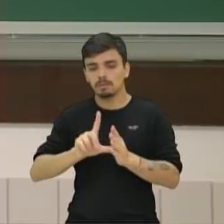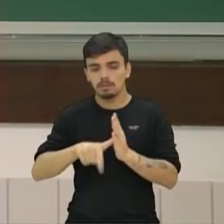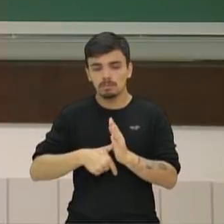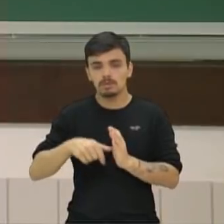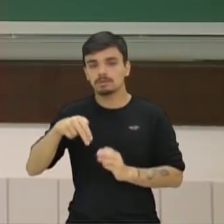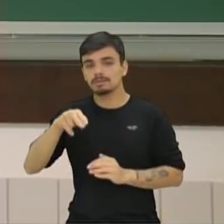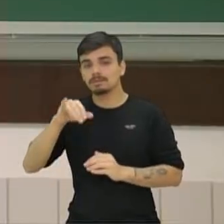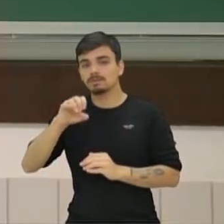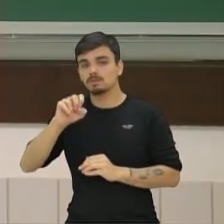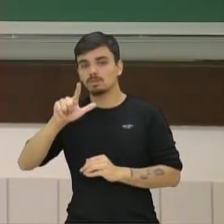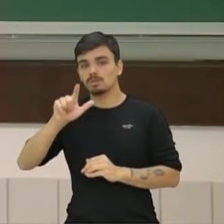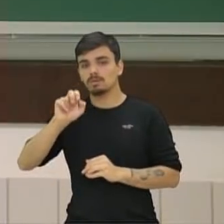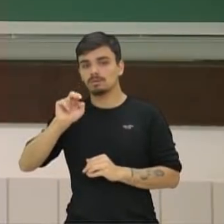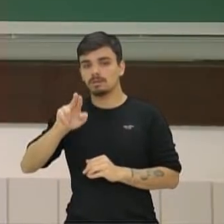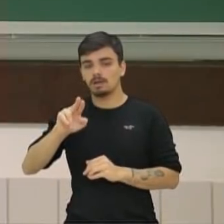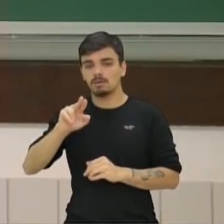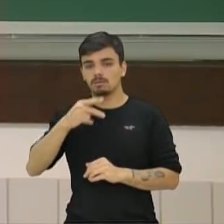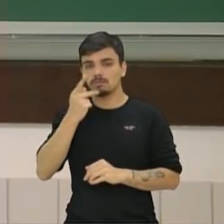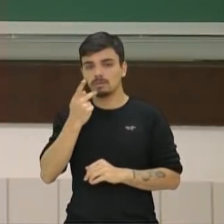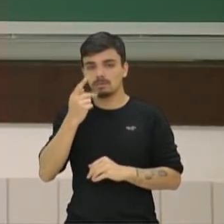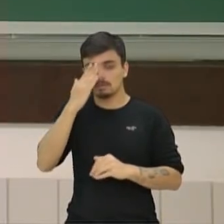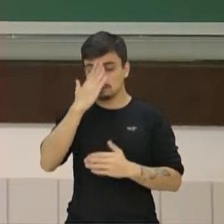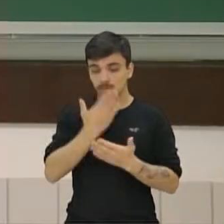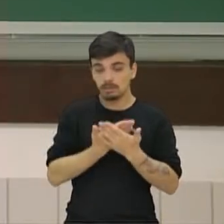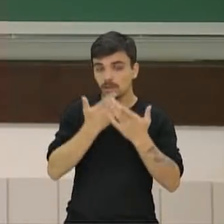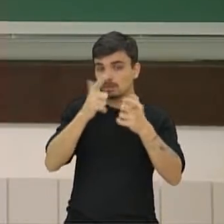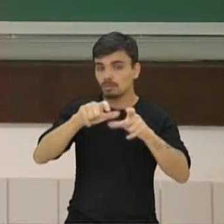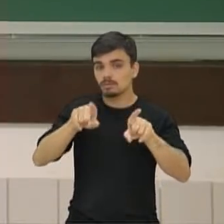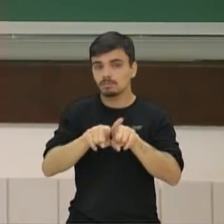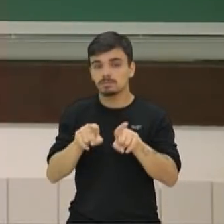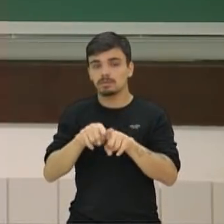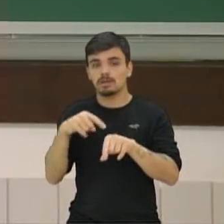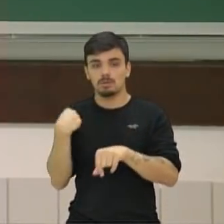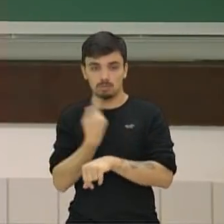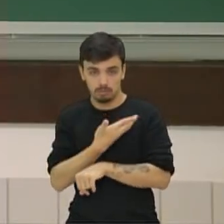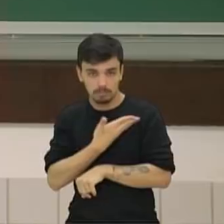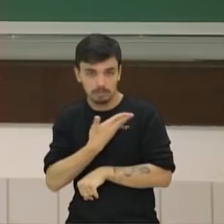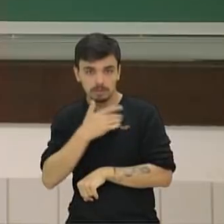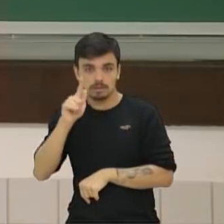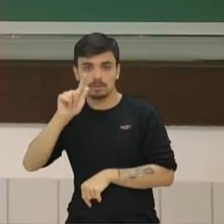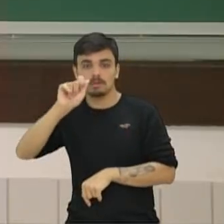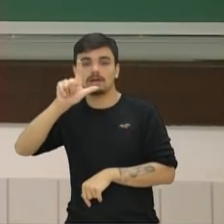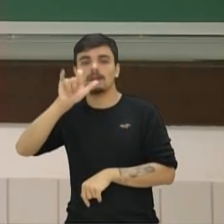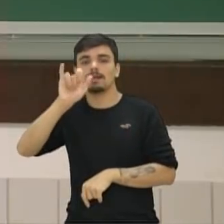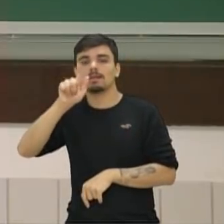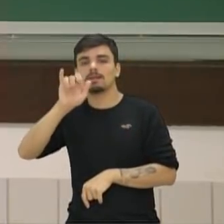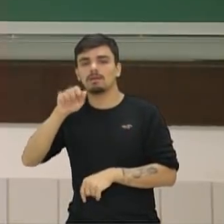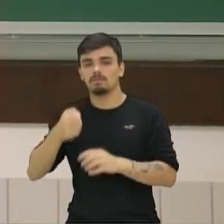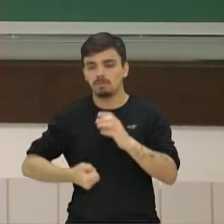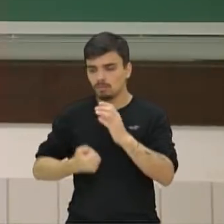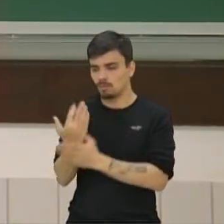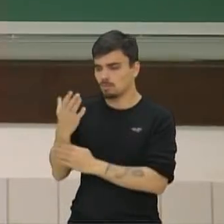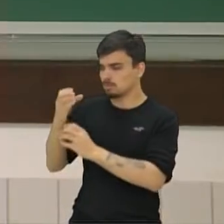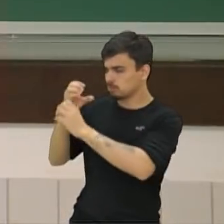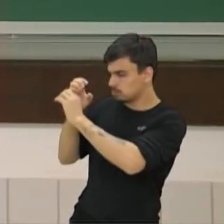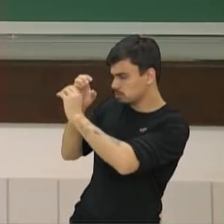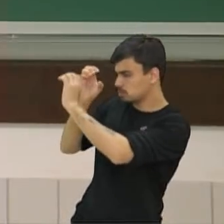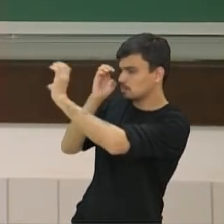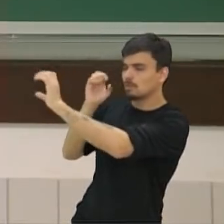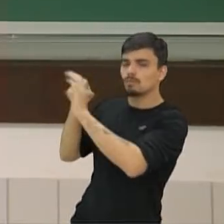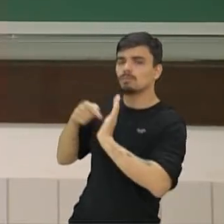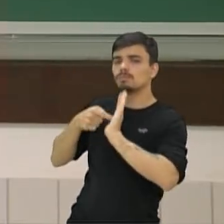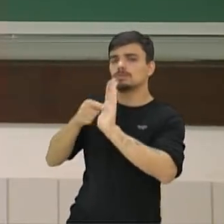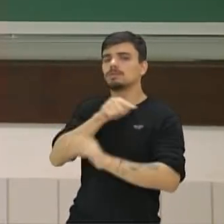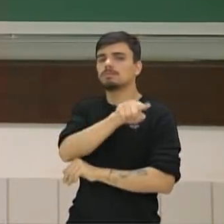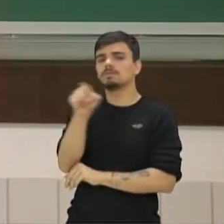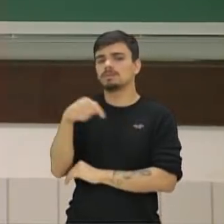falado que foram acreditar, por quê? Porque o nosso amigo Galileu não. Então agora eu vou construir um telescópio e vou provar para vocês que